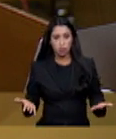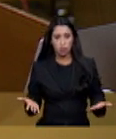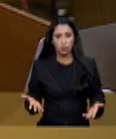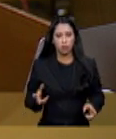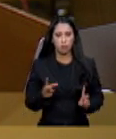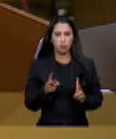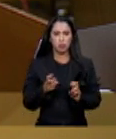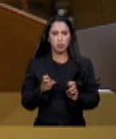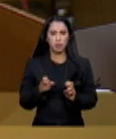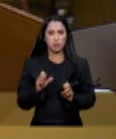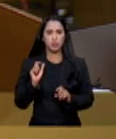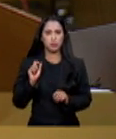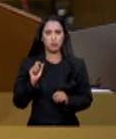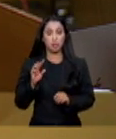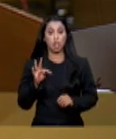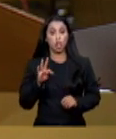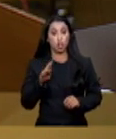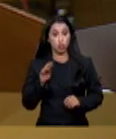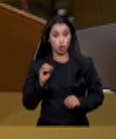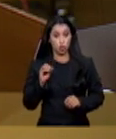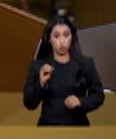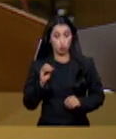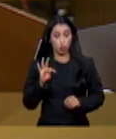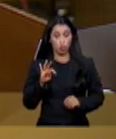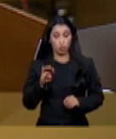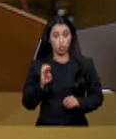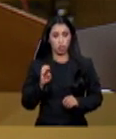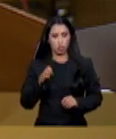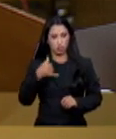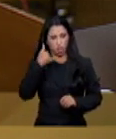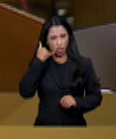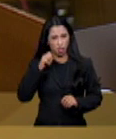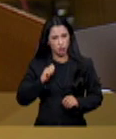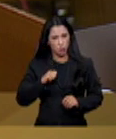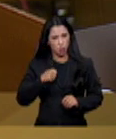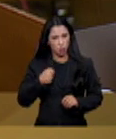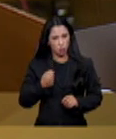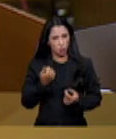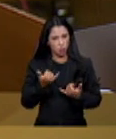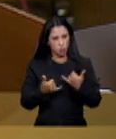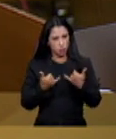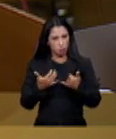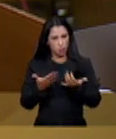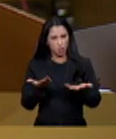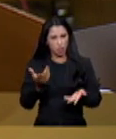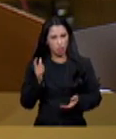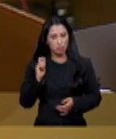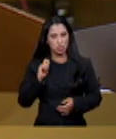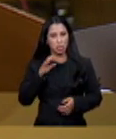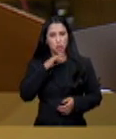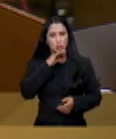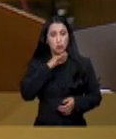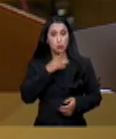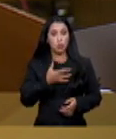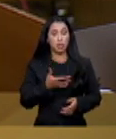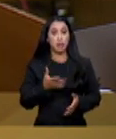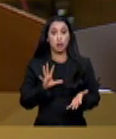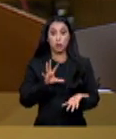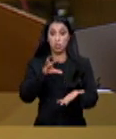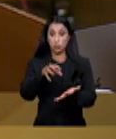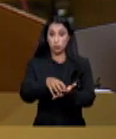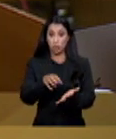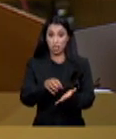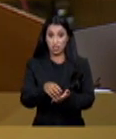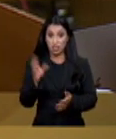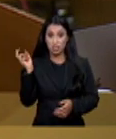E a mim me parece fora de dúvida que um trote para às autoridades que cuidam de atendimento de emergência pode representar até